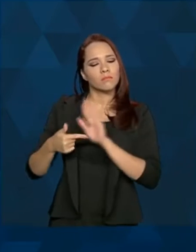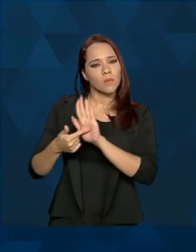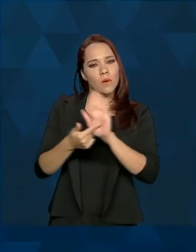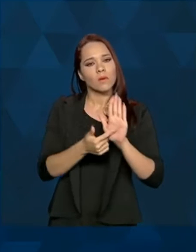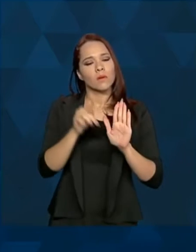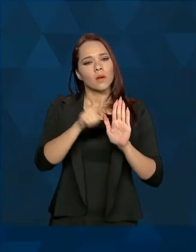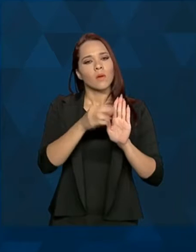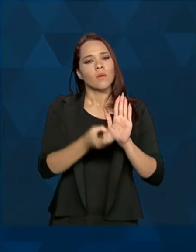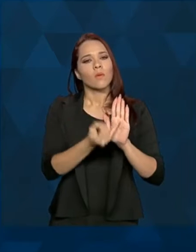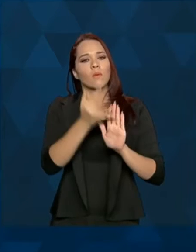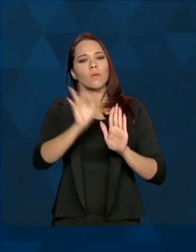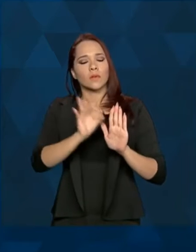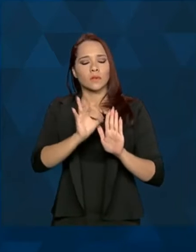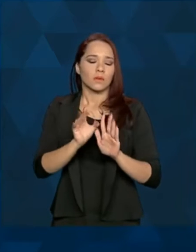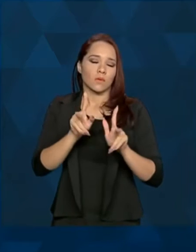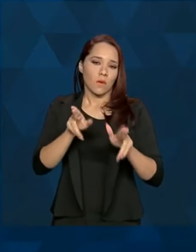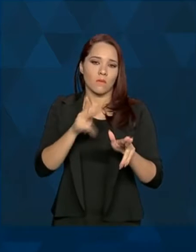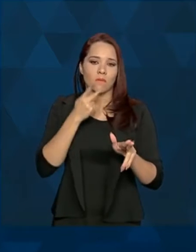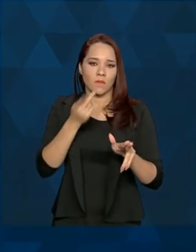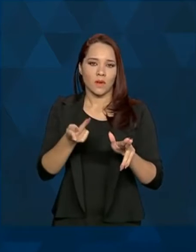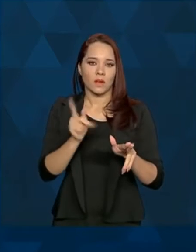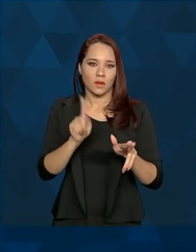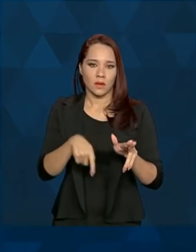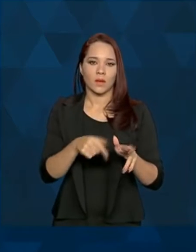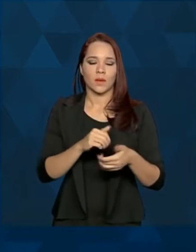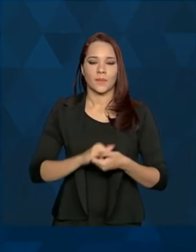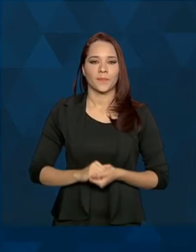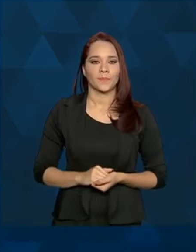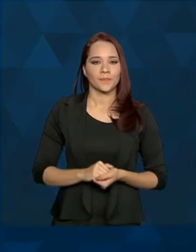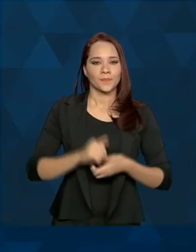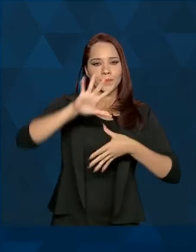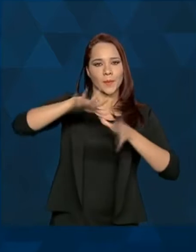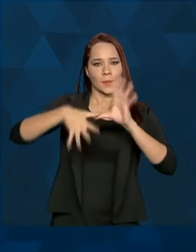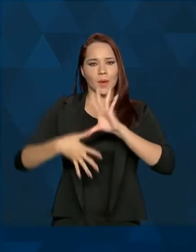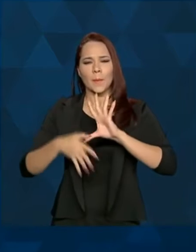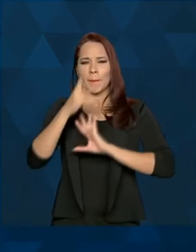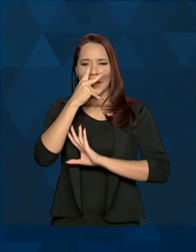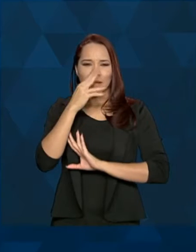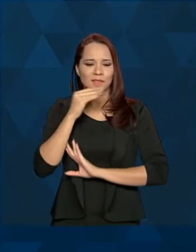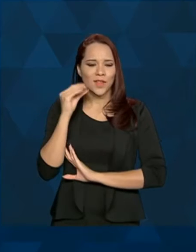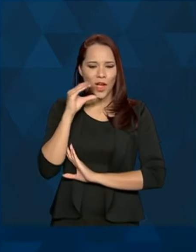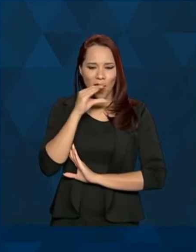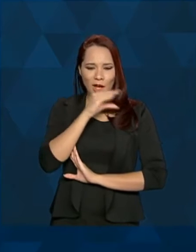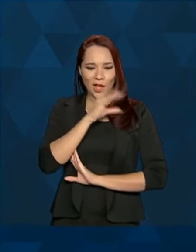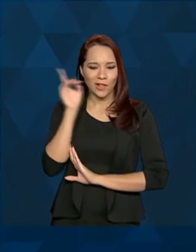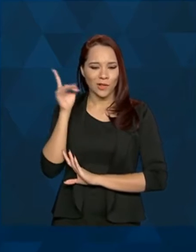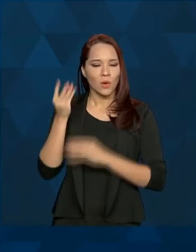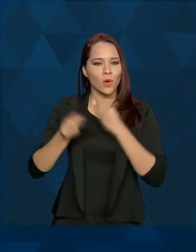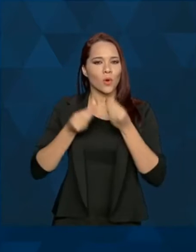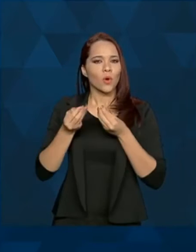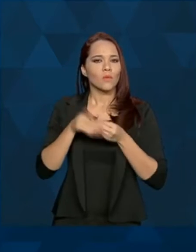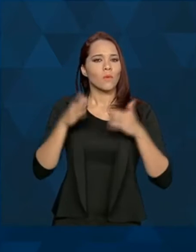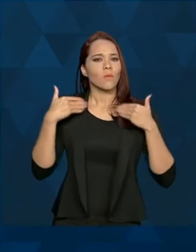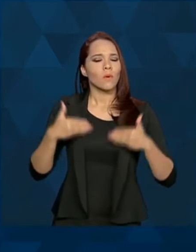de densidade, ou como nós chamamos muitas vezes de mapa de calor, né? Como se comportava